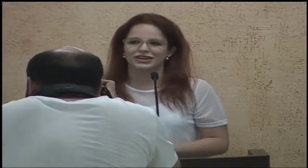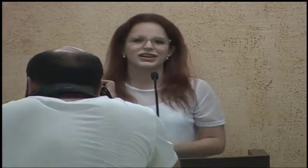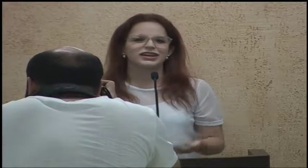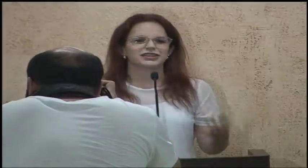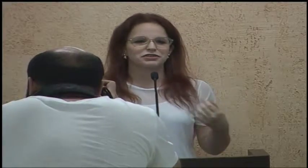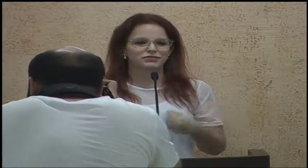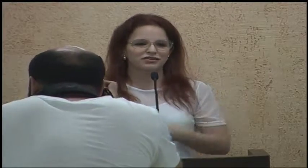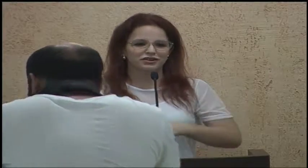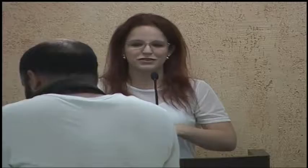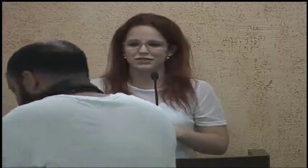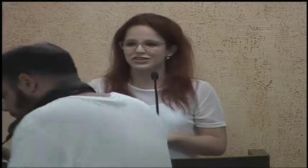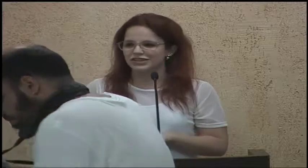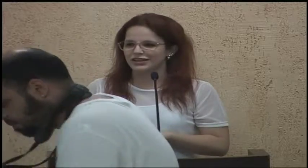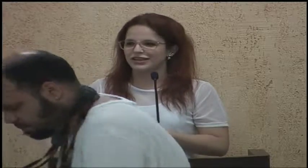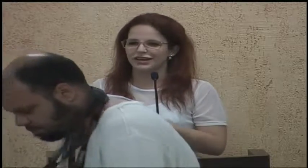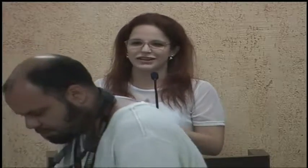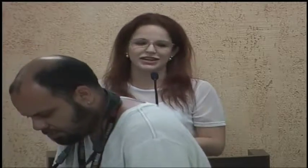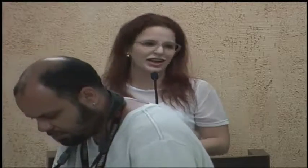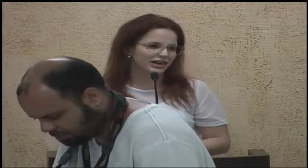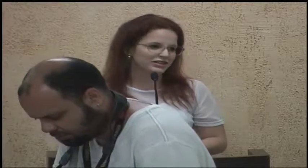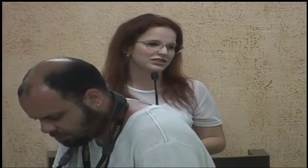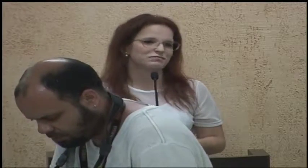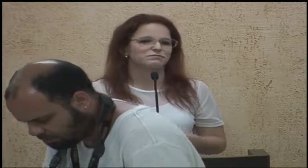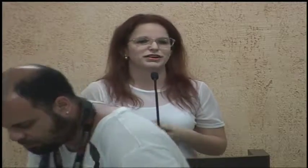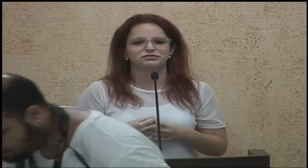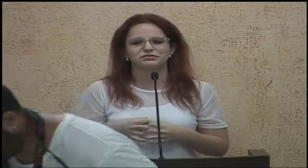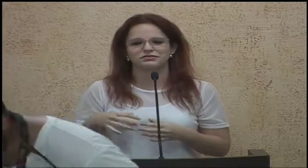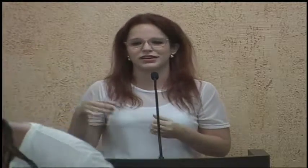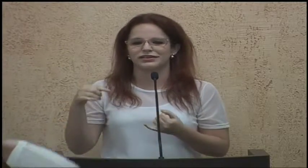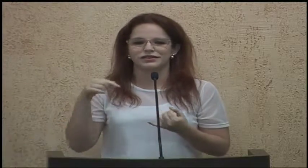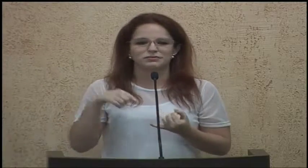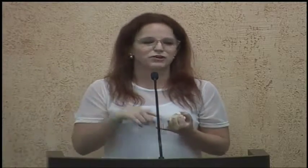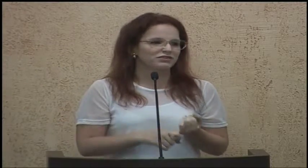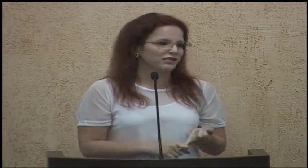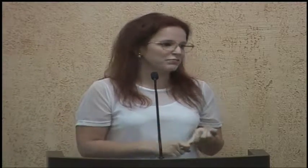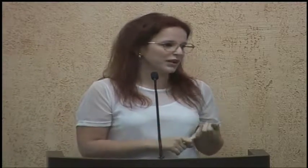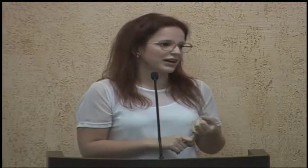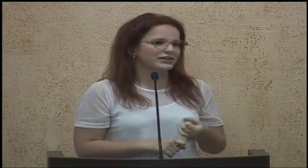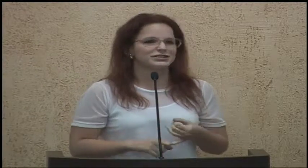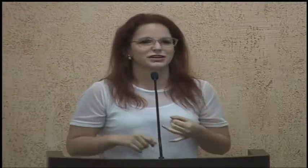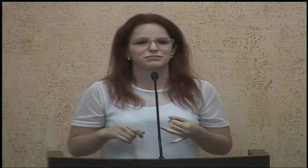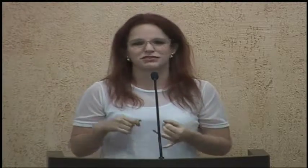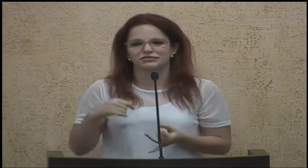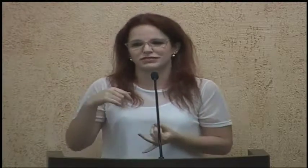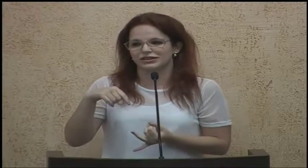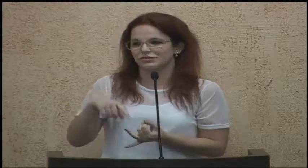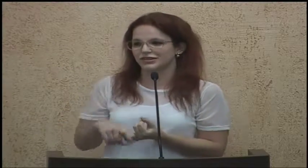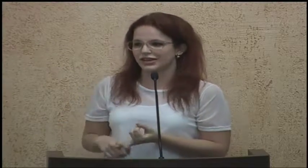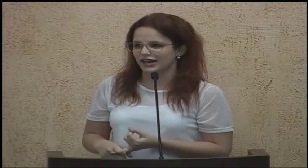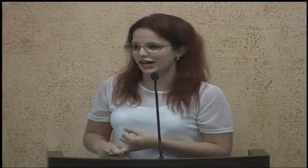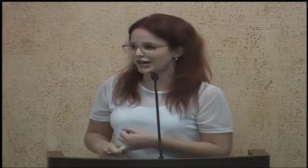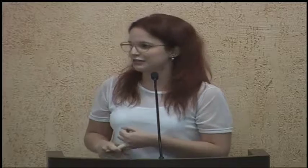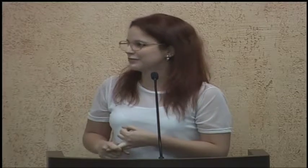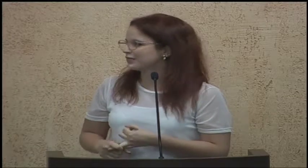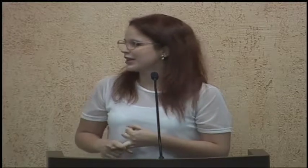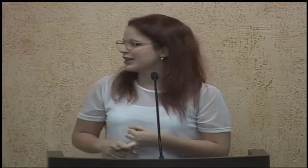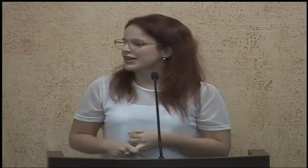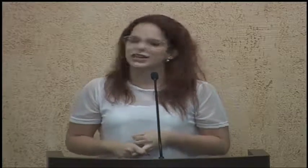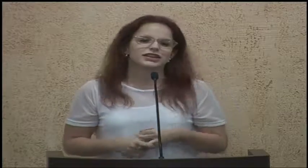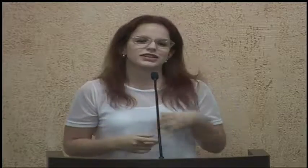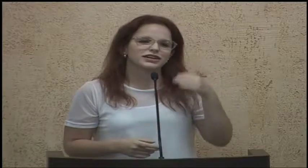esquecimento. Então, novamente, entra a triagem para não haver polifarmácia, para não haver tratamento